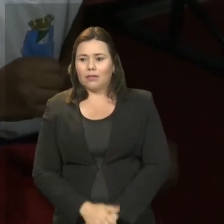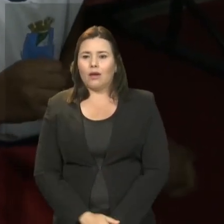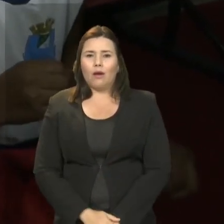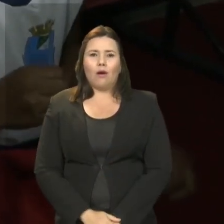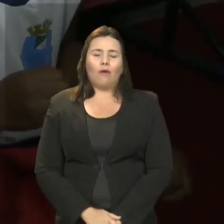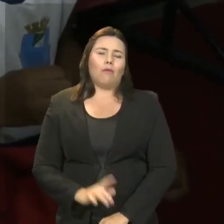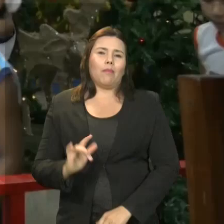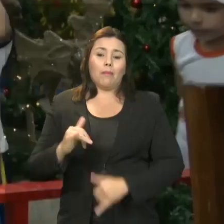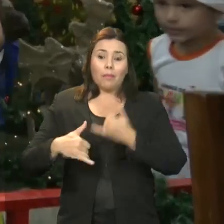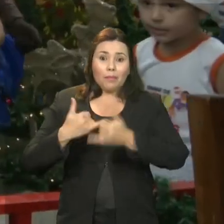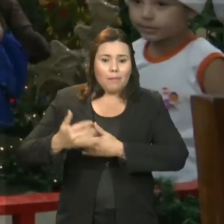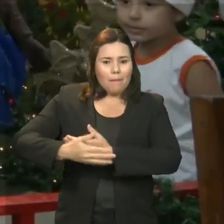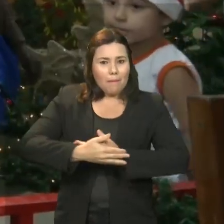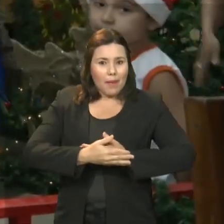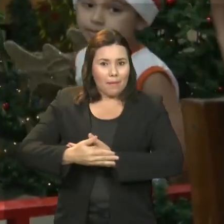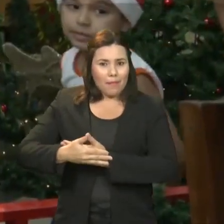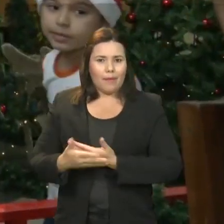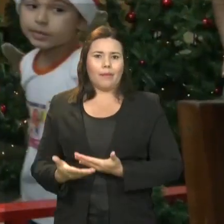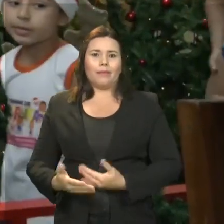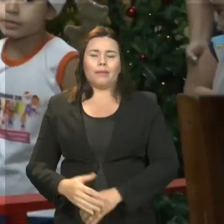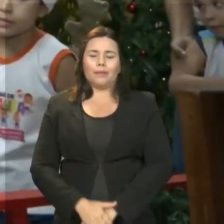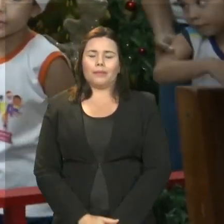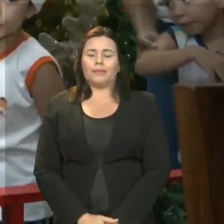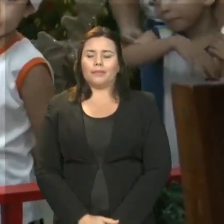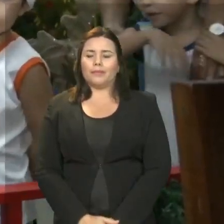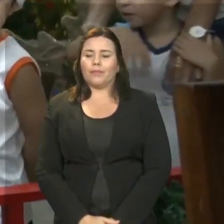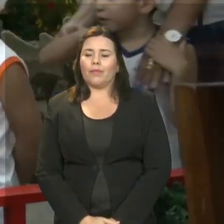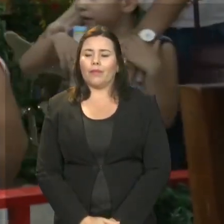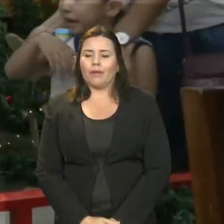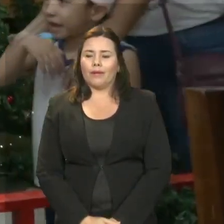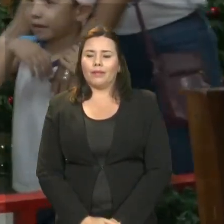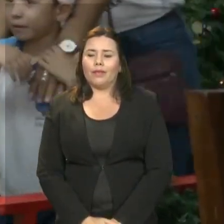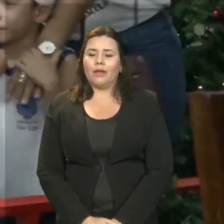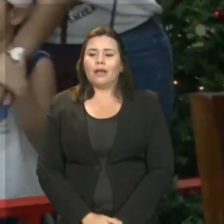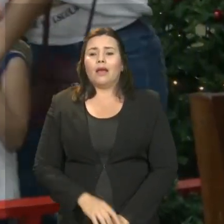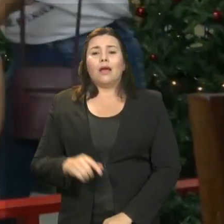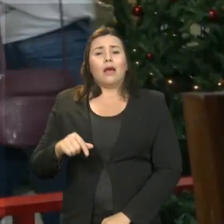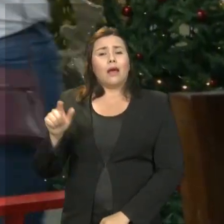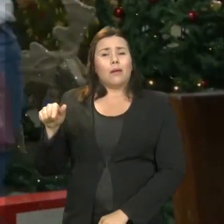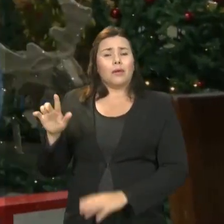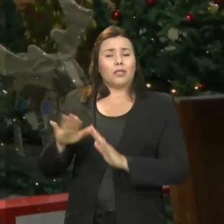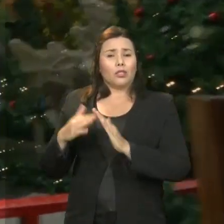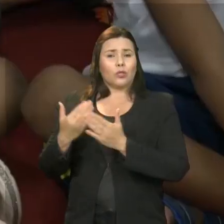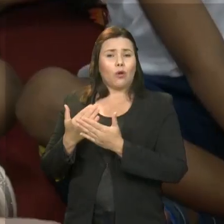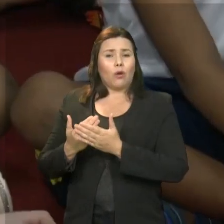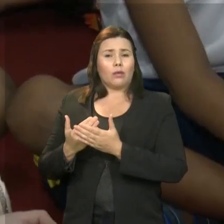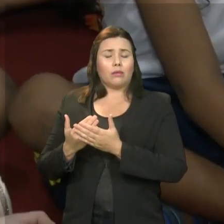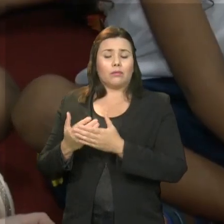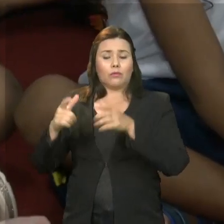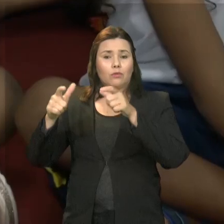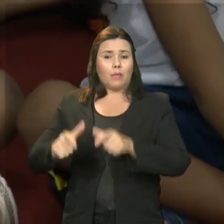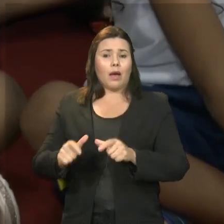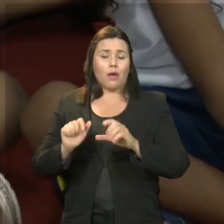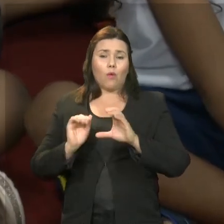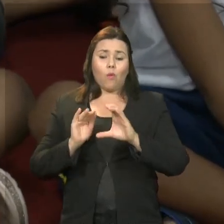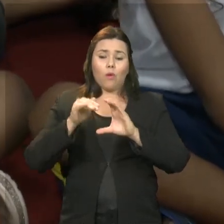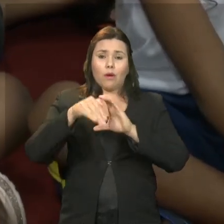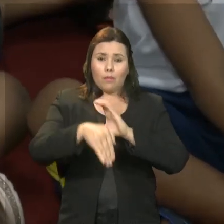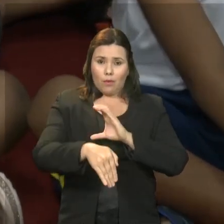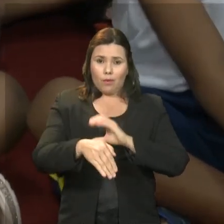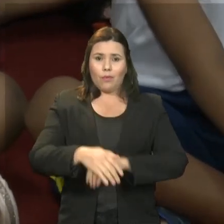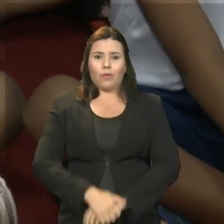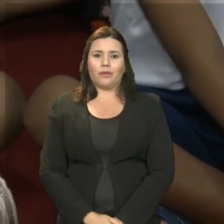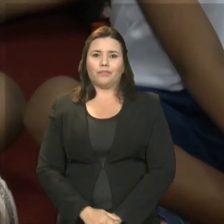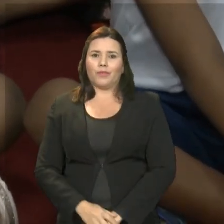reborn. Estas crianças são da creche Maria de Jesus Carvalho, no bairro Camboa. Elas vieram para a abertura